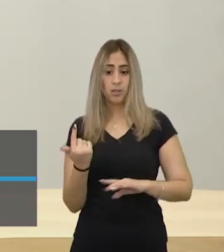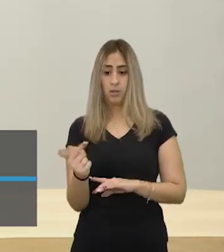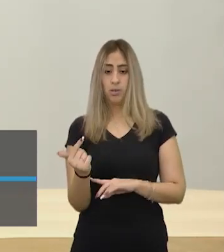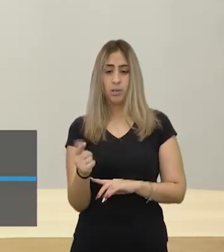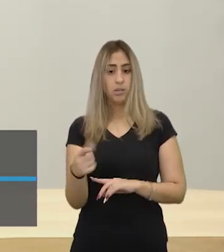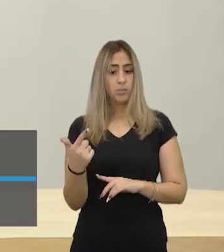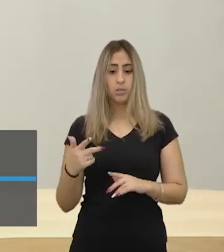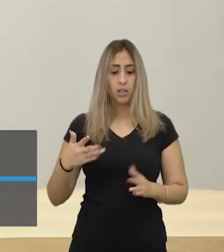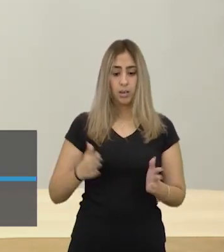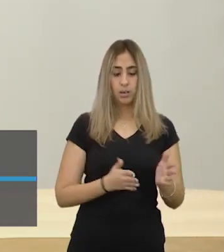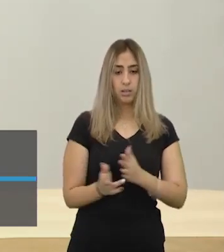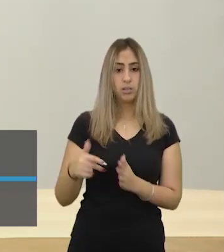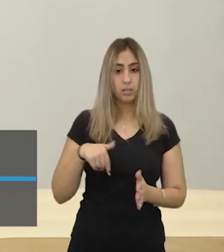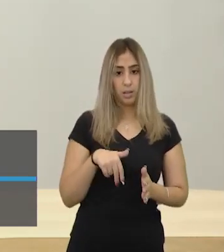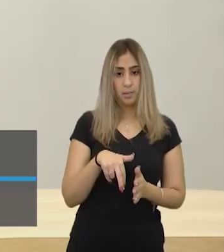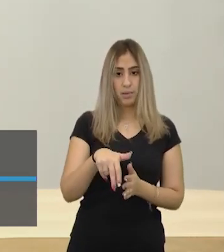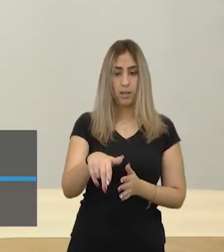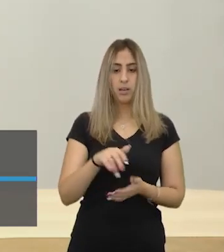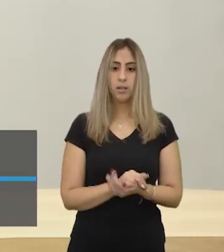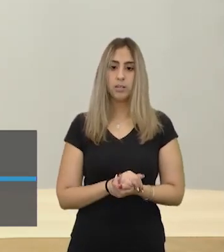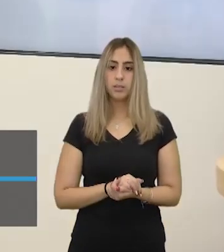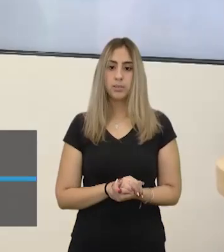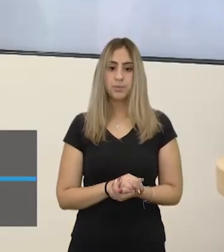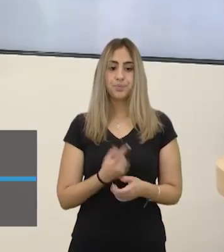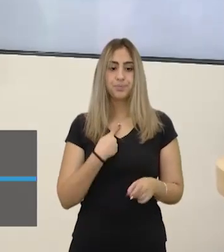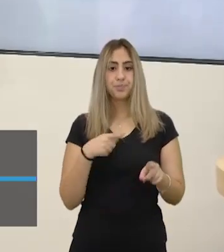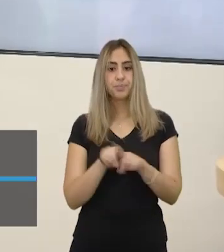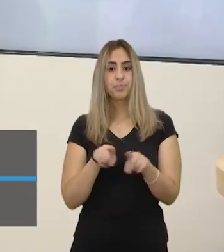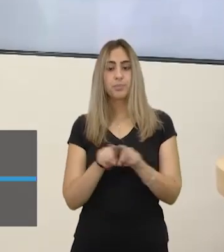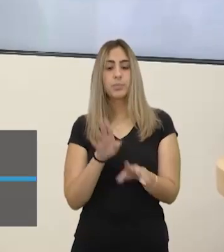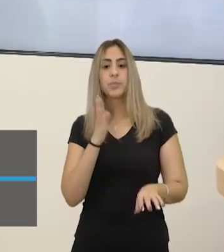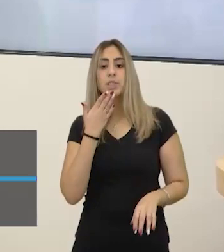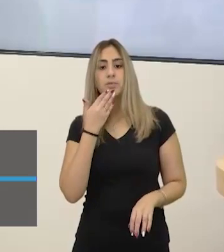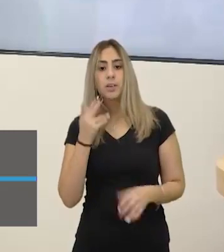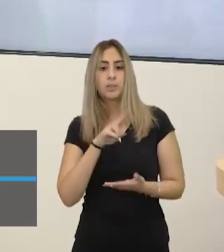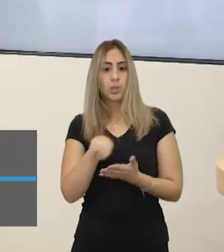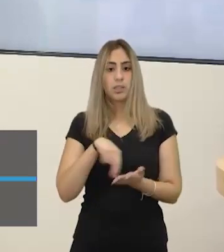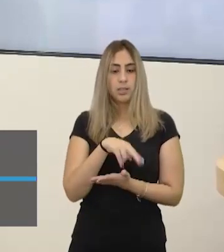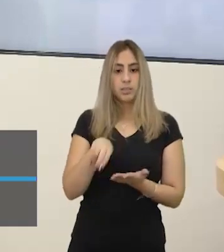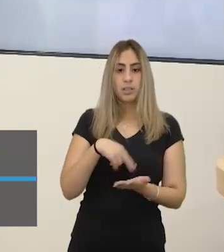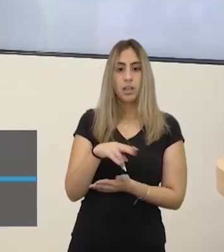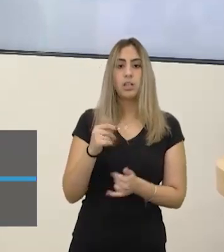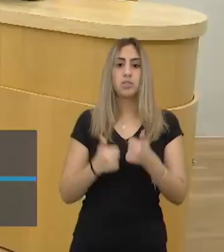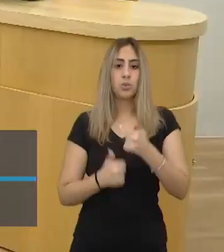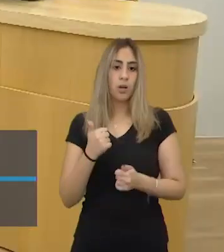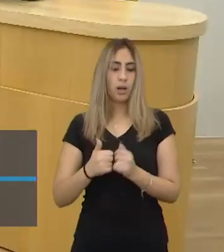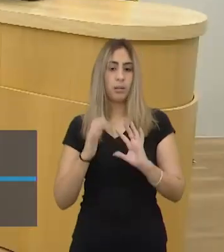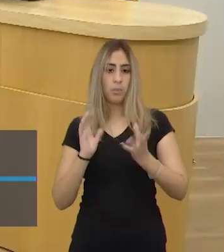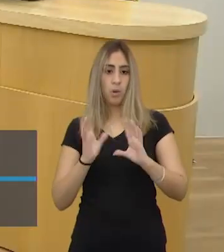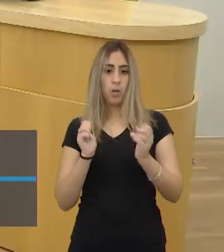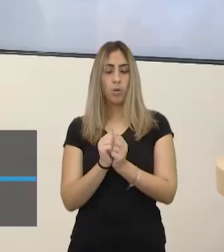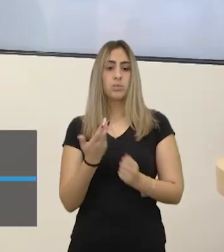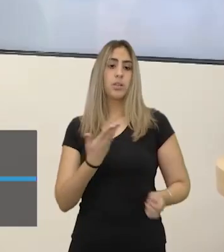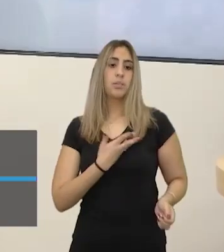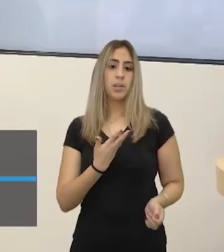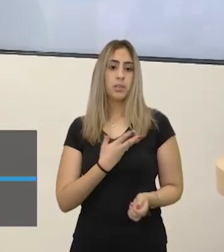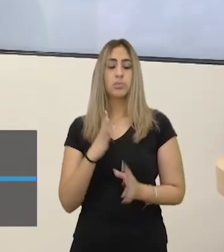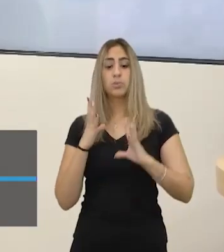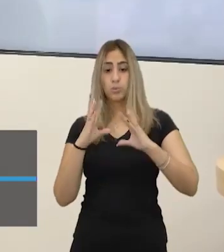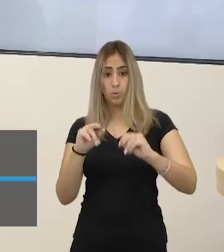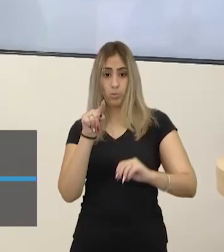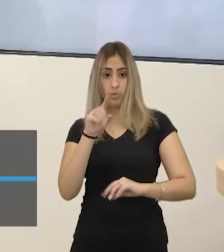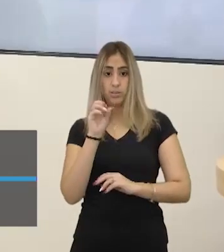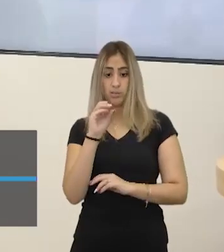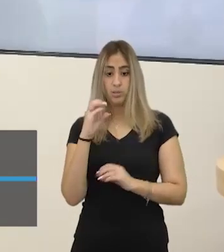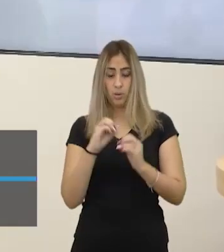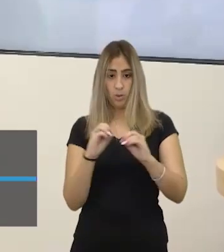Texto tem que flui caminhar, normalmente. sentido completo. Se eu também chegasse e falasse a gente tem de dançar ou a gente tem de jogar bola com os amigos, todas essas orações elas têm